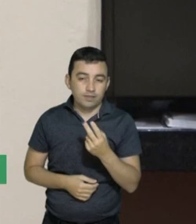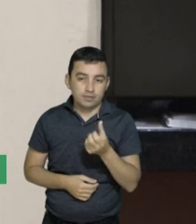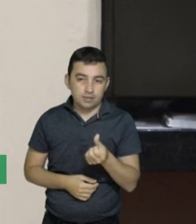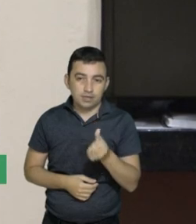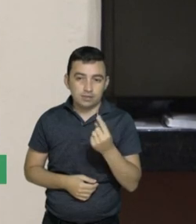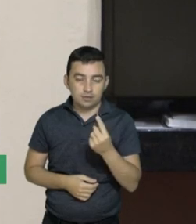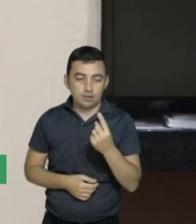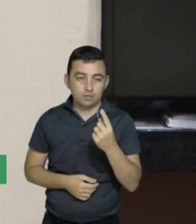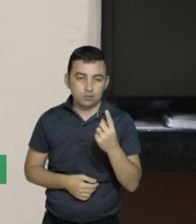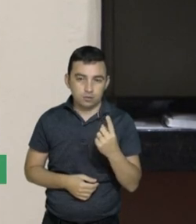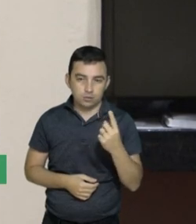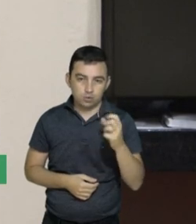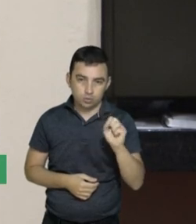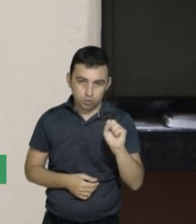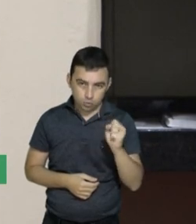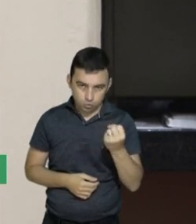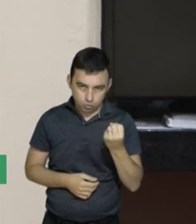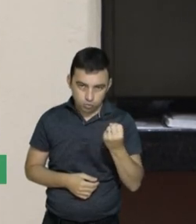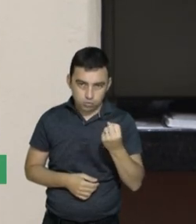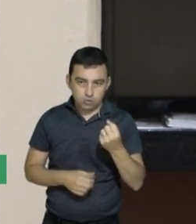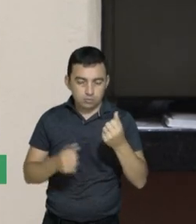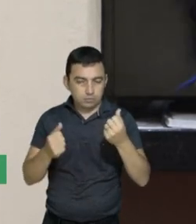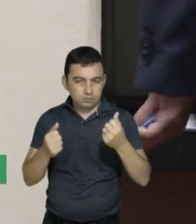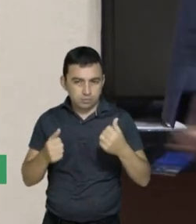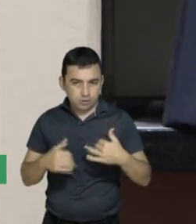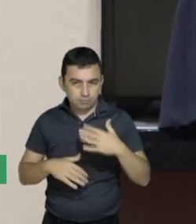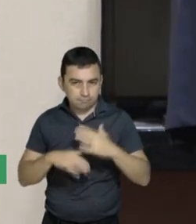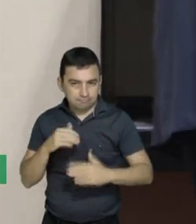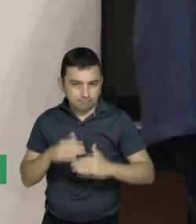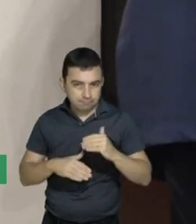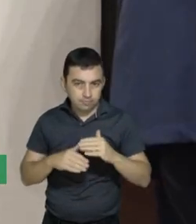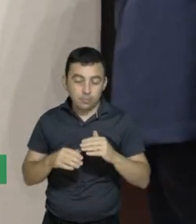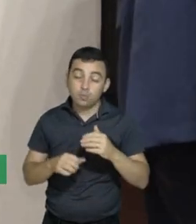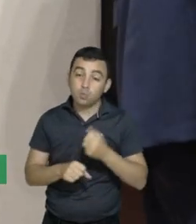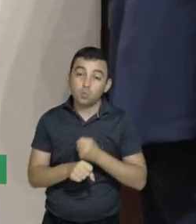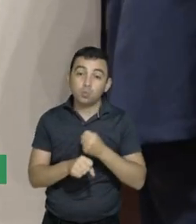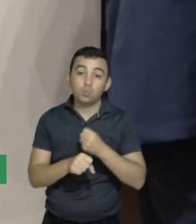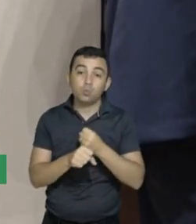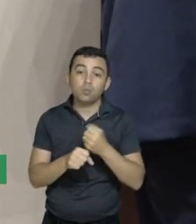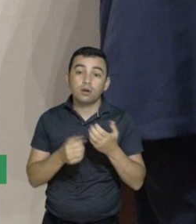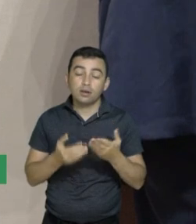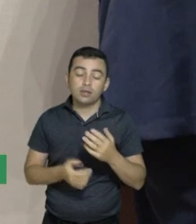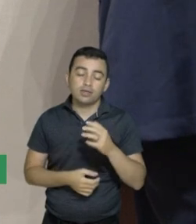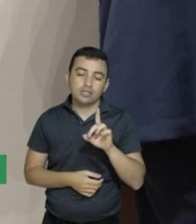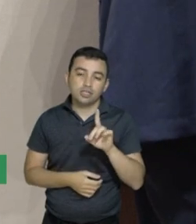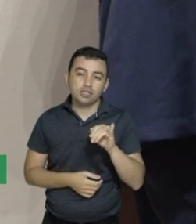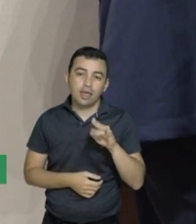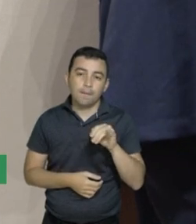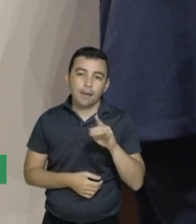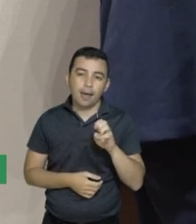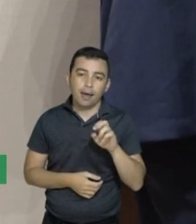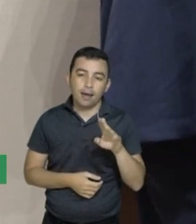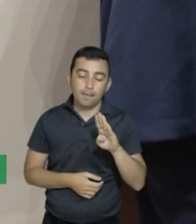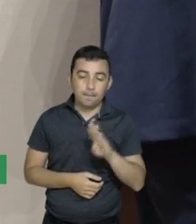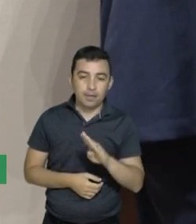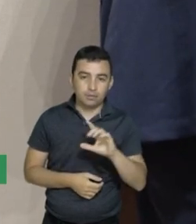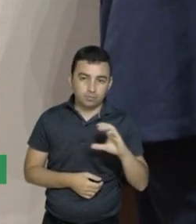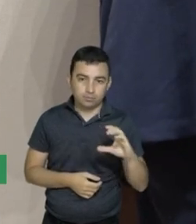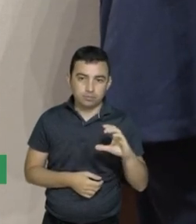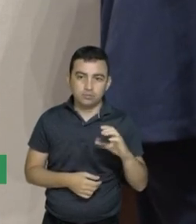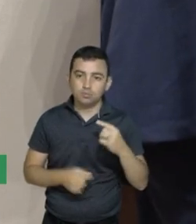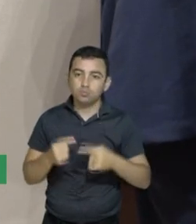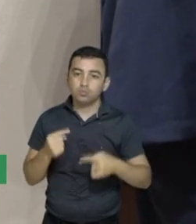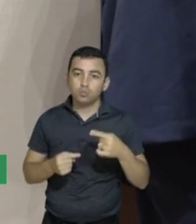que trata de empreendimento estabelecido na Rua Dinamarca número 320 no município de Balneário Camboriú em